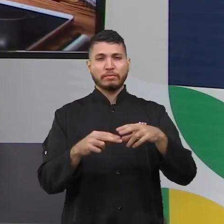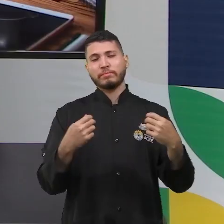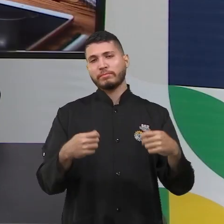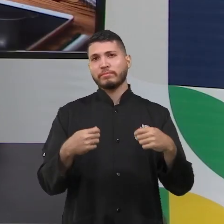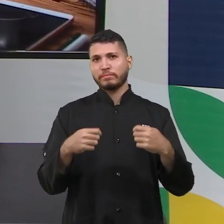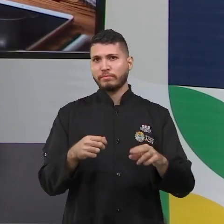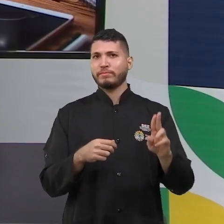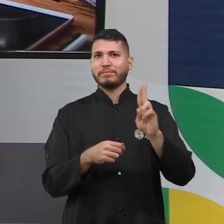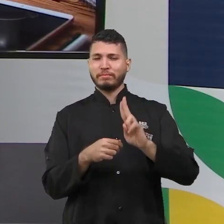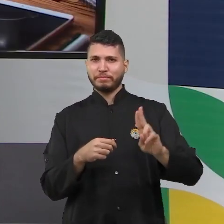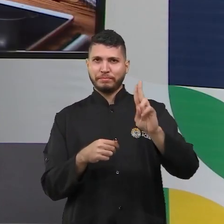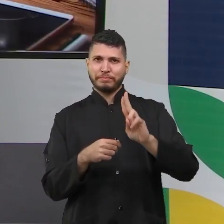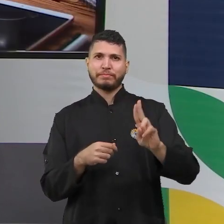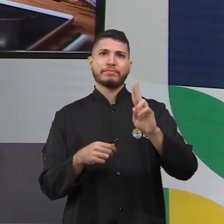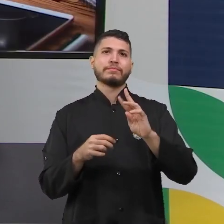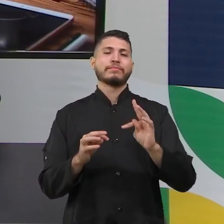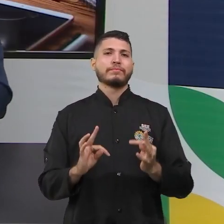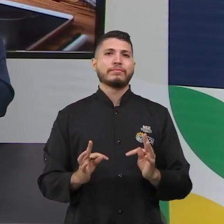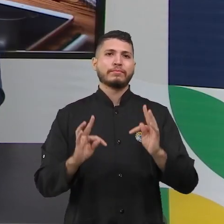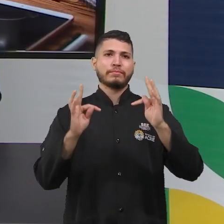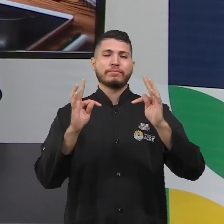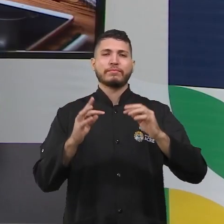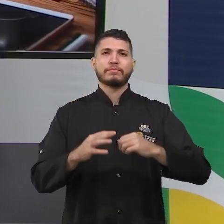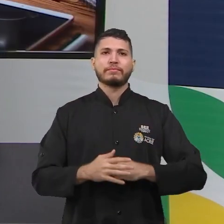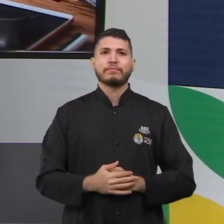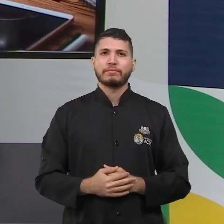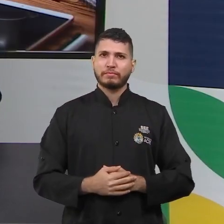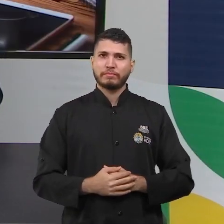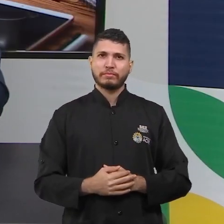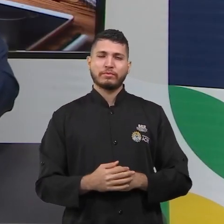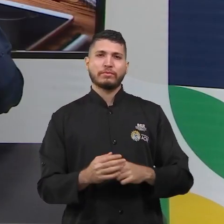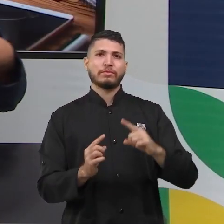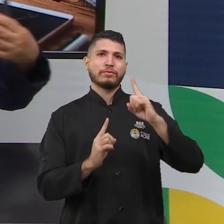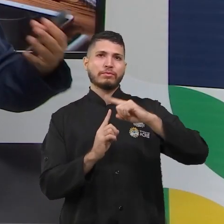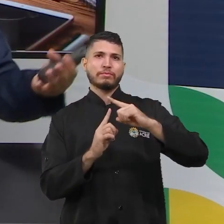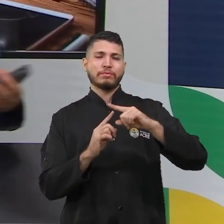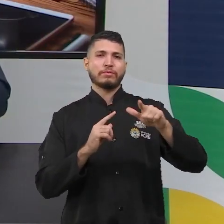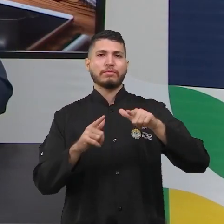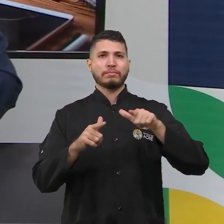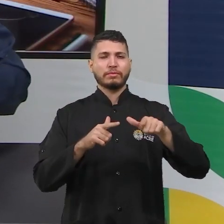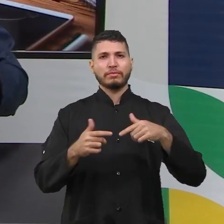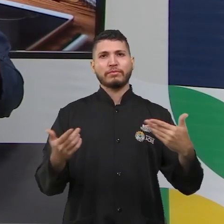conhecermos as novas formas de trabalho da atualidade, que